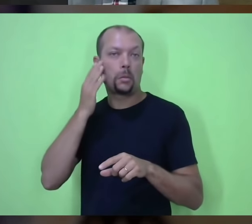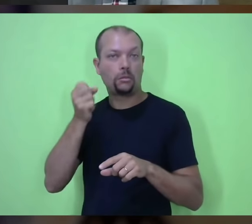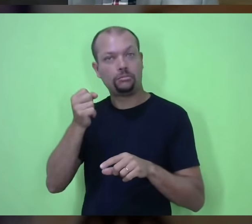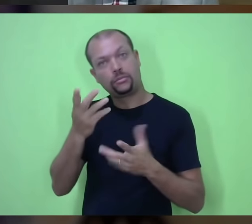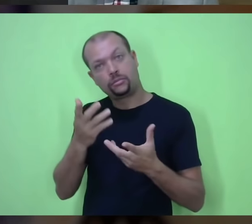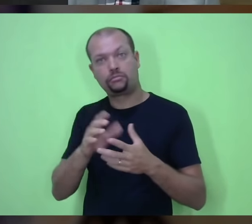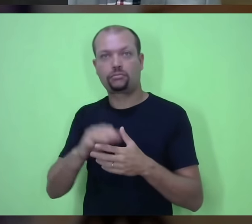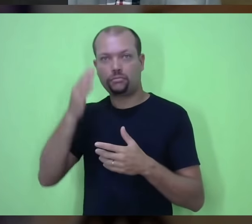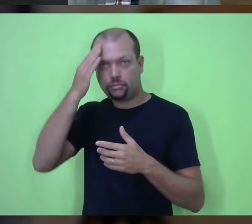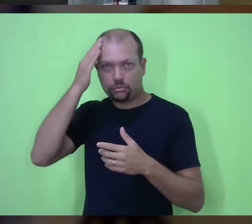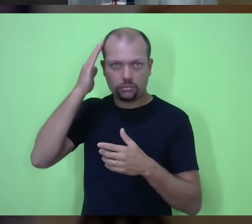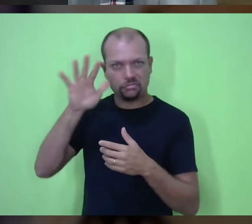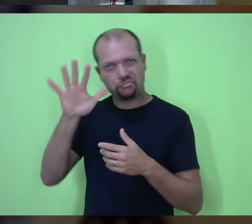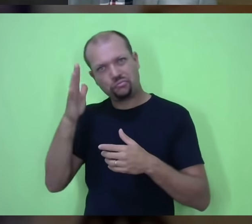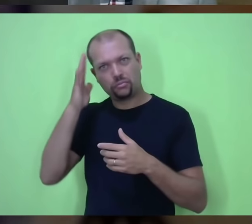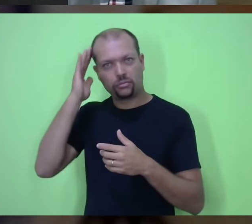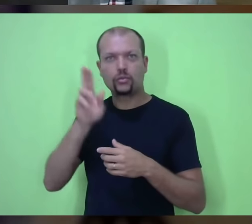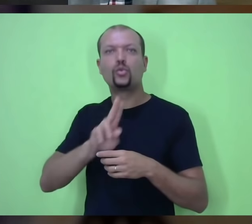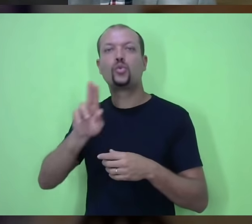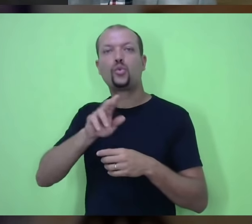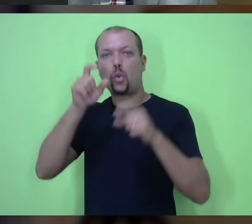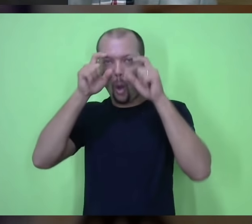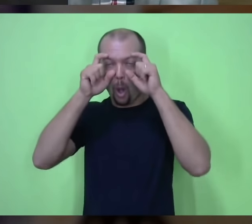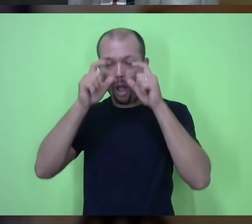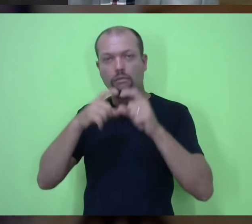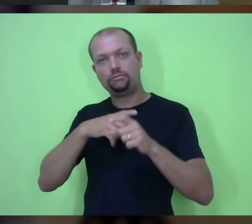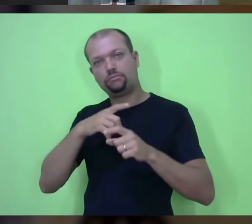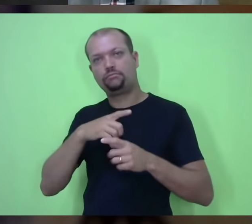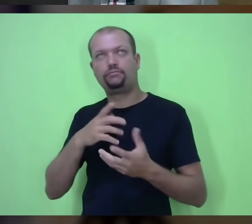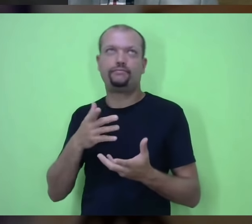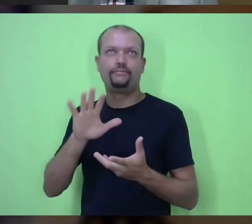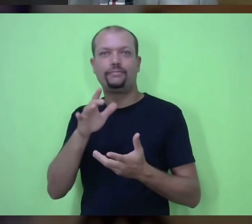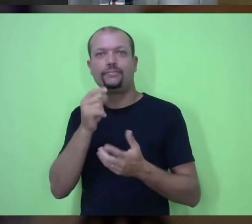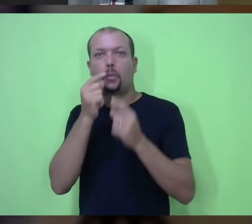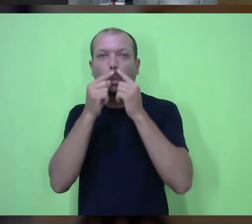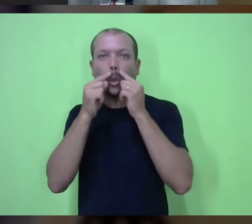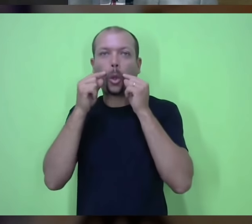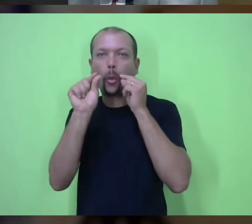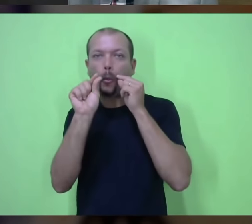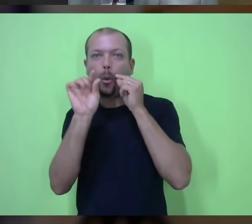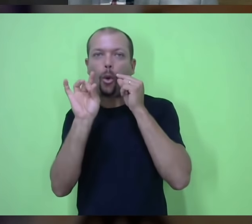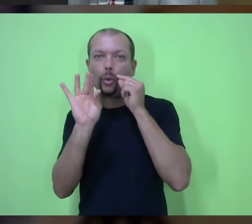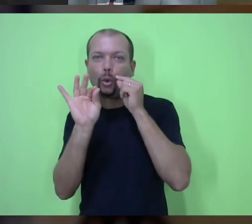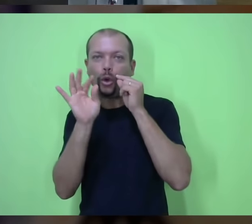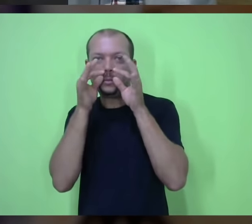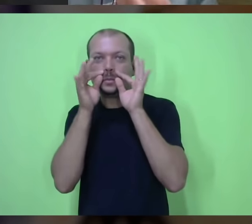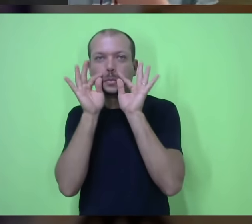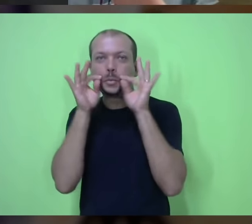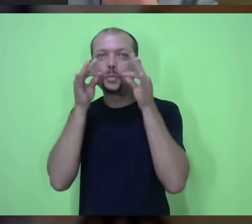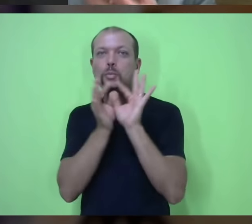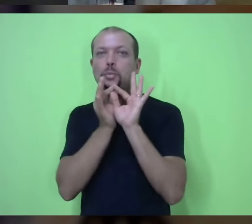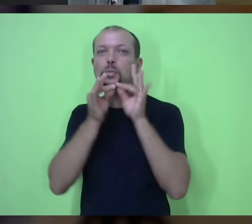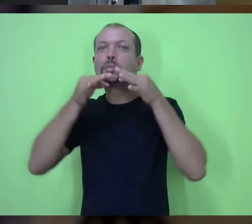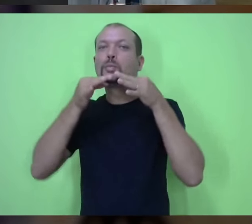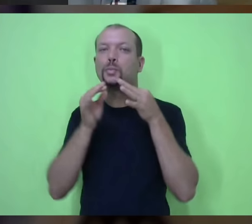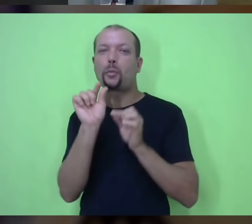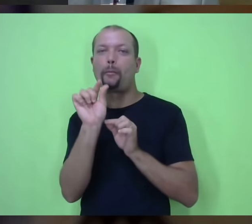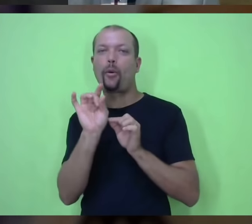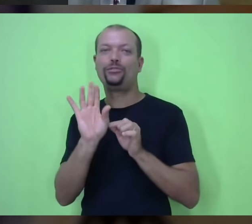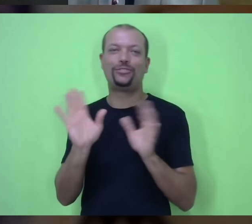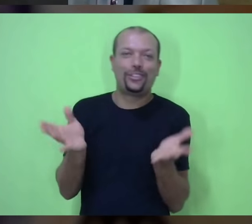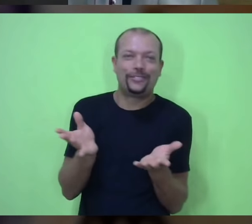meu cabelo está com corte médio, uso óculos, tenho o que sobrou de um bigode, um pouco de uma barbinha aqui